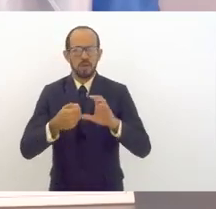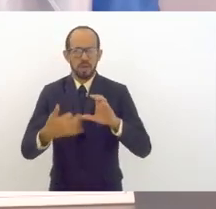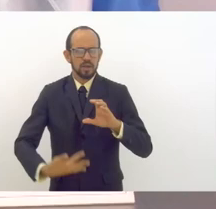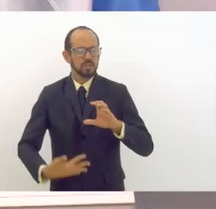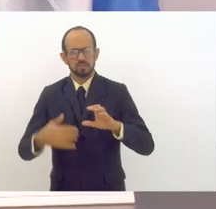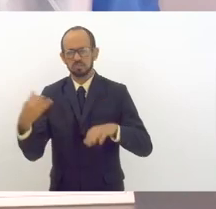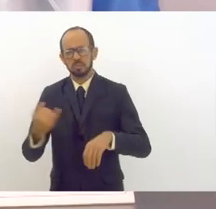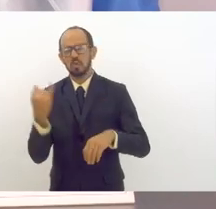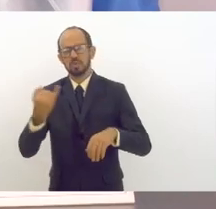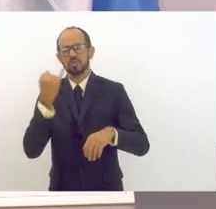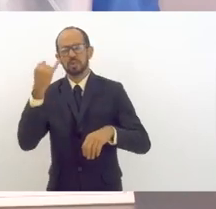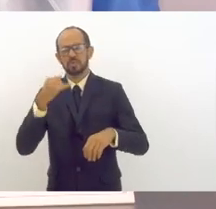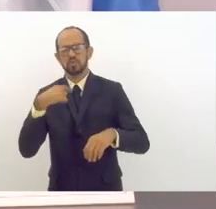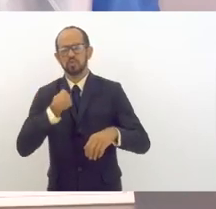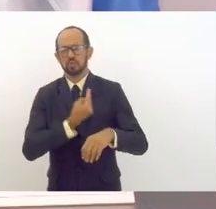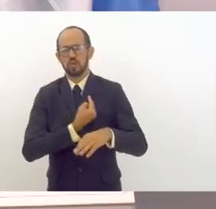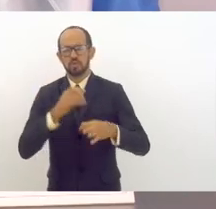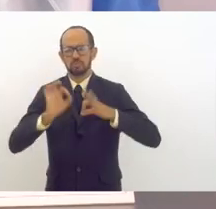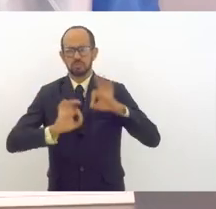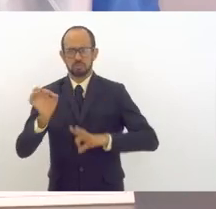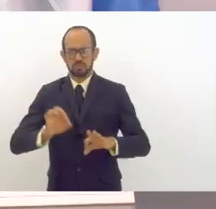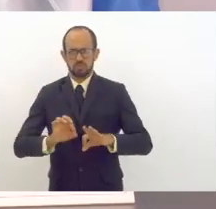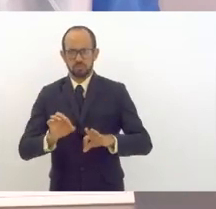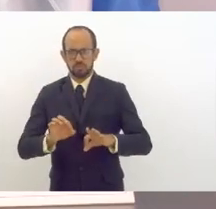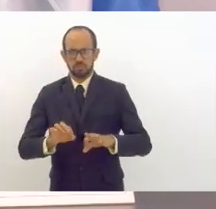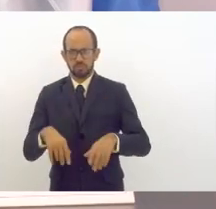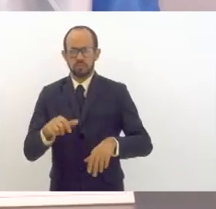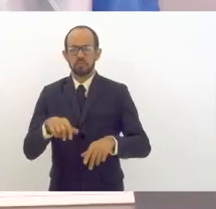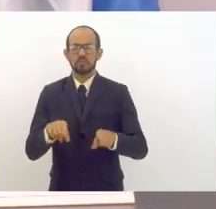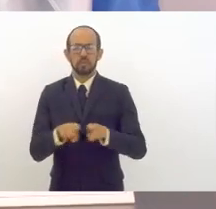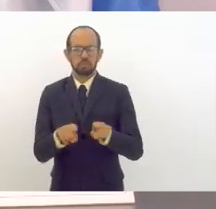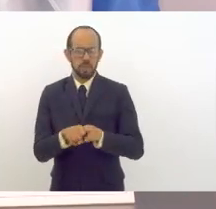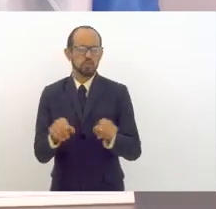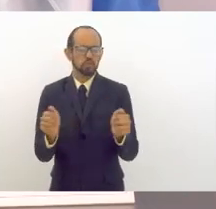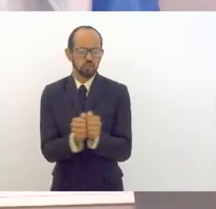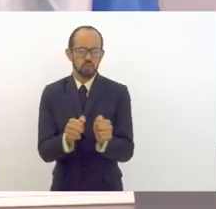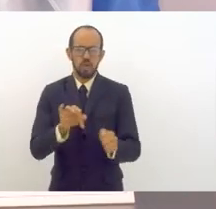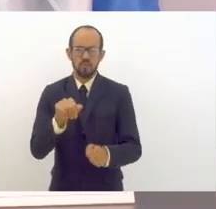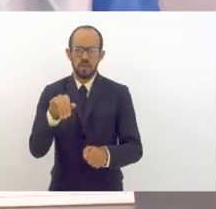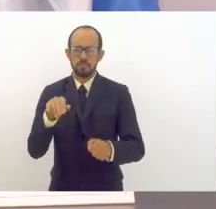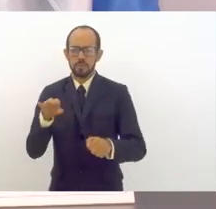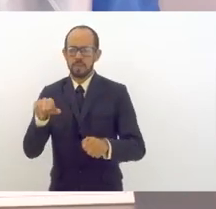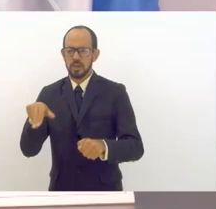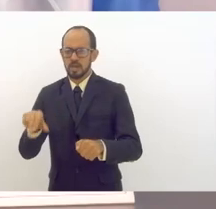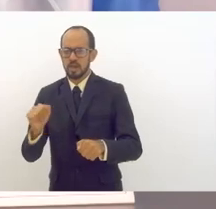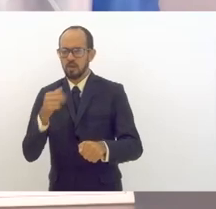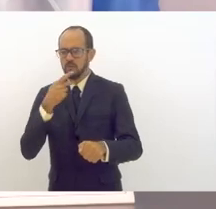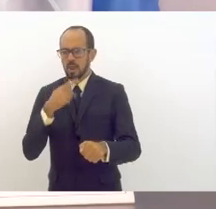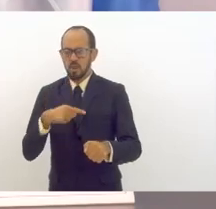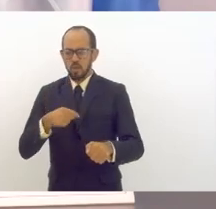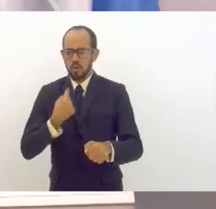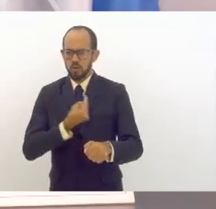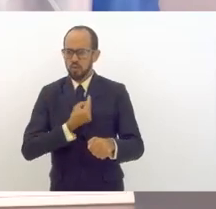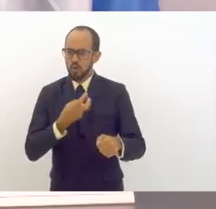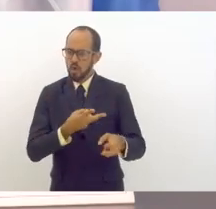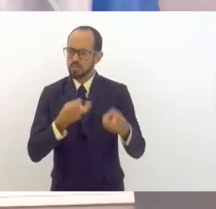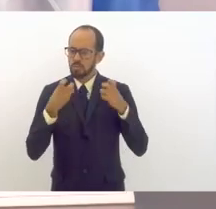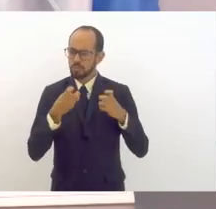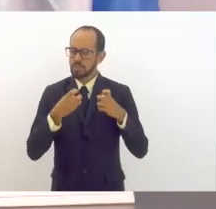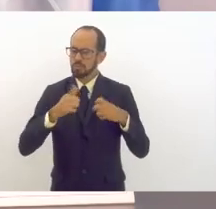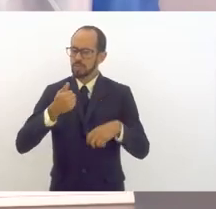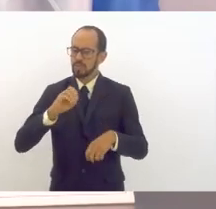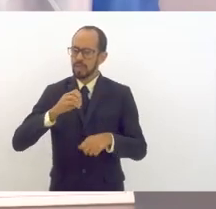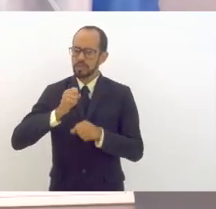nosso planejamento. Eu faço coro aqui o que a Fabiana trouxe para a gente. A gente está assistindo, em pouco mais de 10 anos, a uma redução